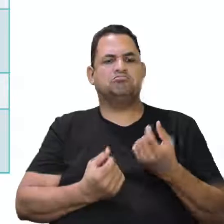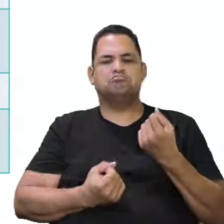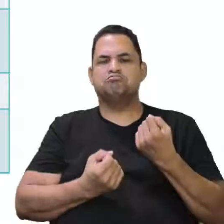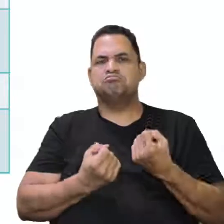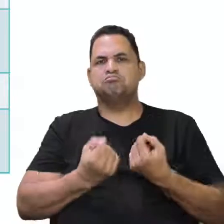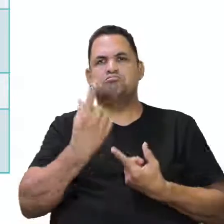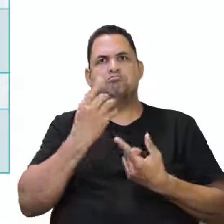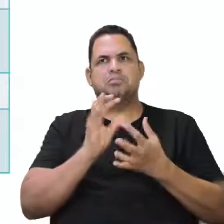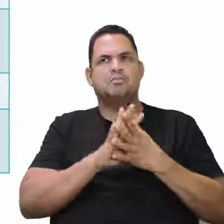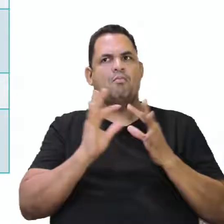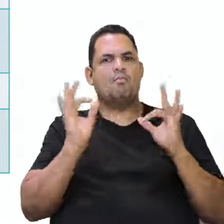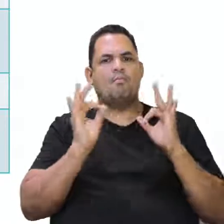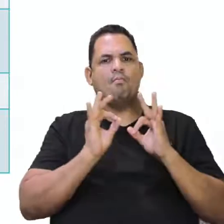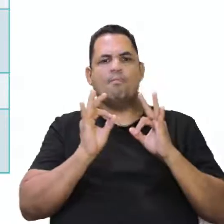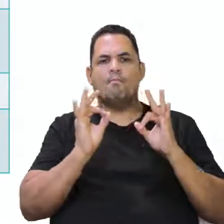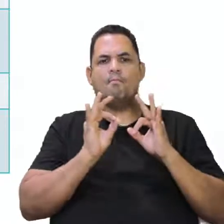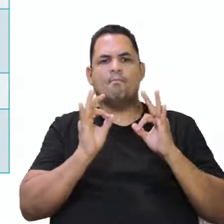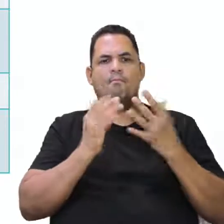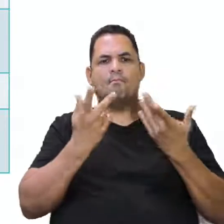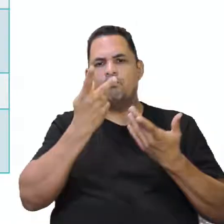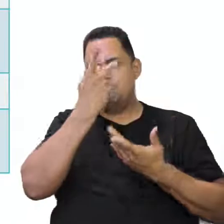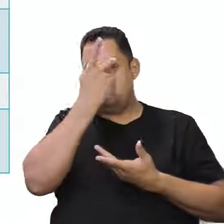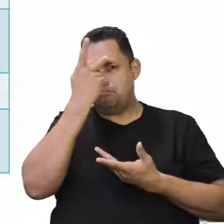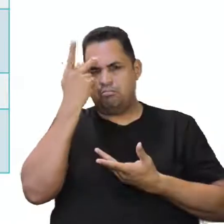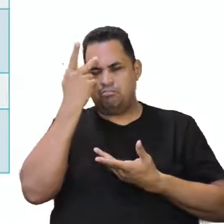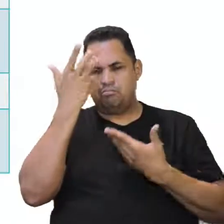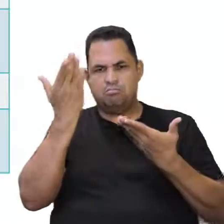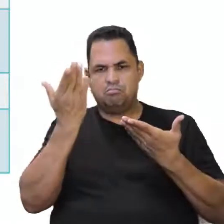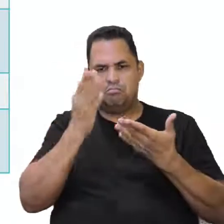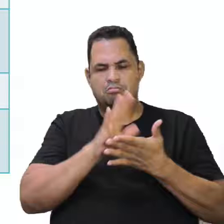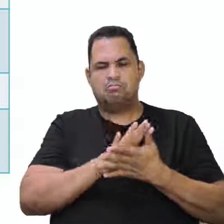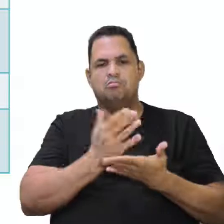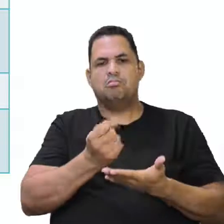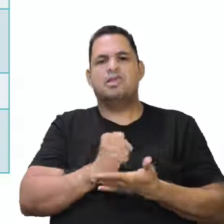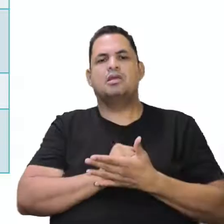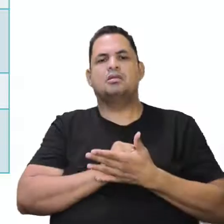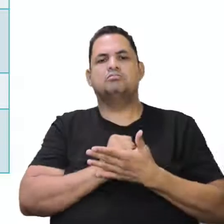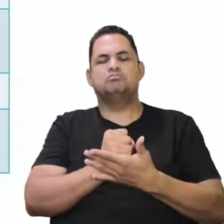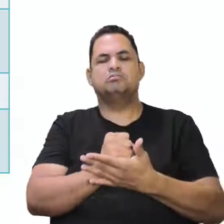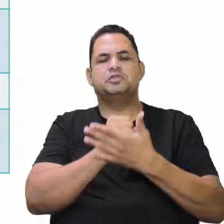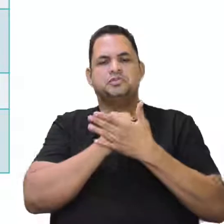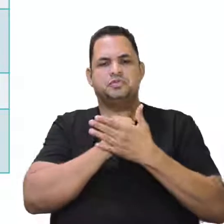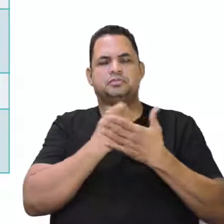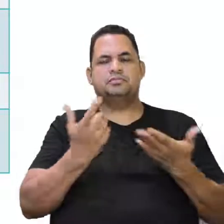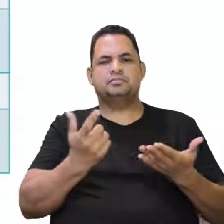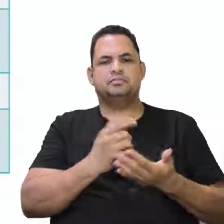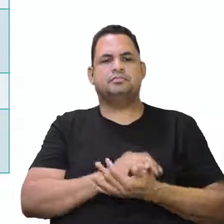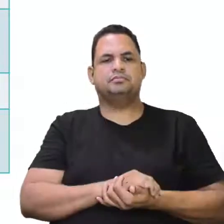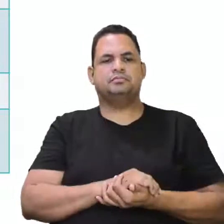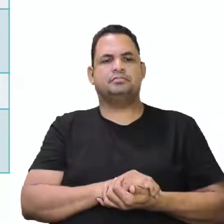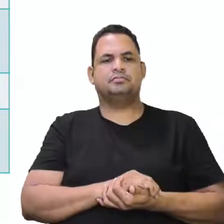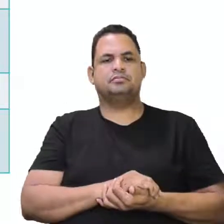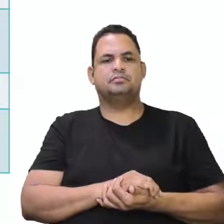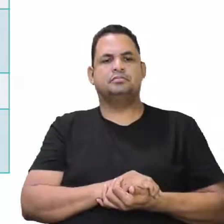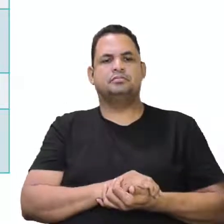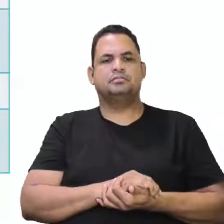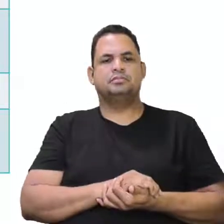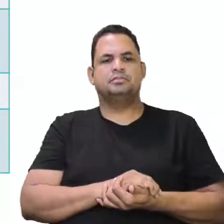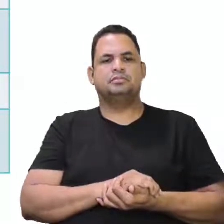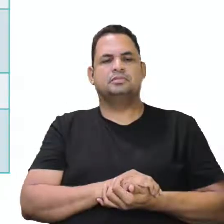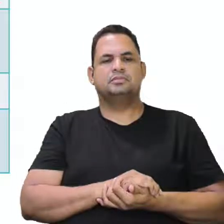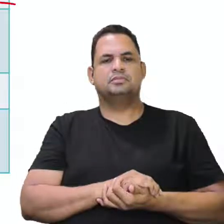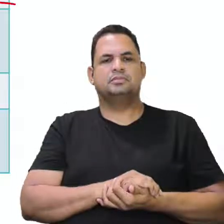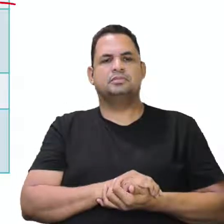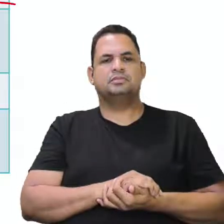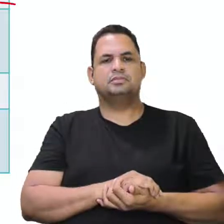há ninguém para me ajudar. There isn't, não há ninguém para me ajudar. Anyone, como alguém. Is